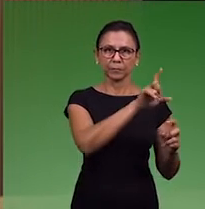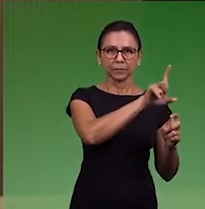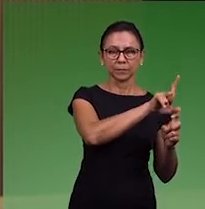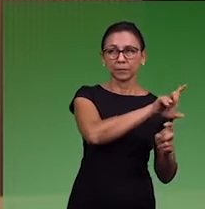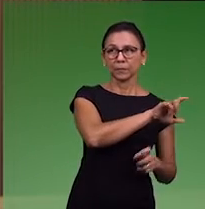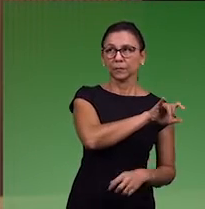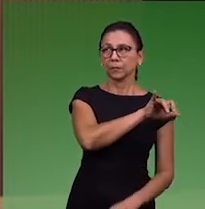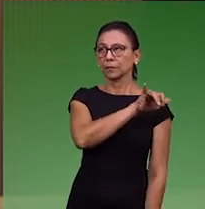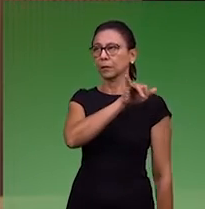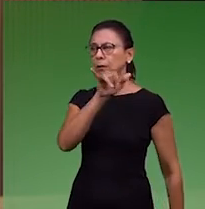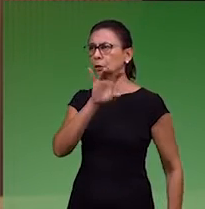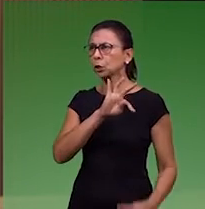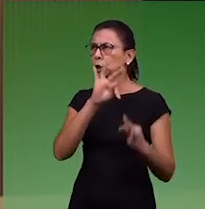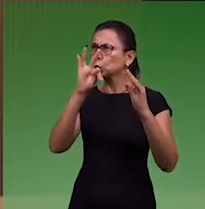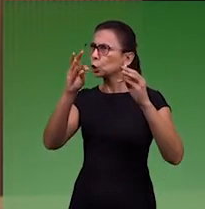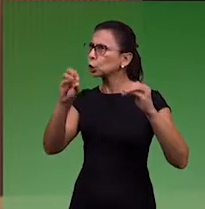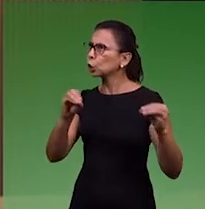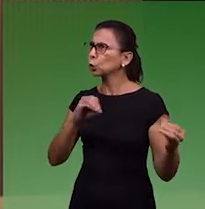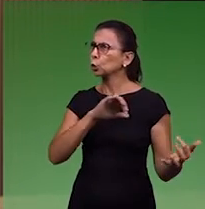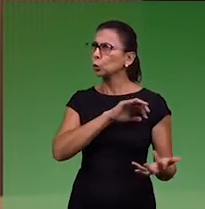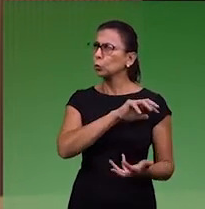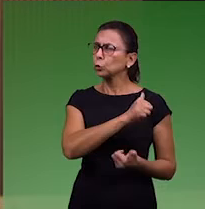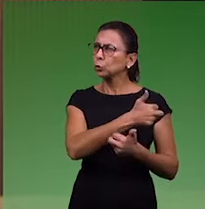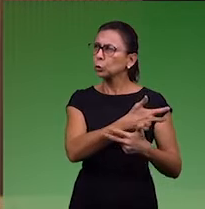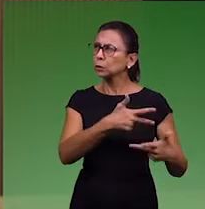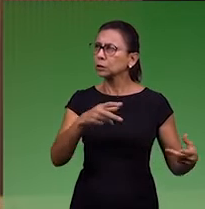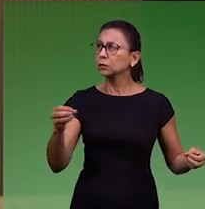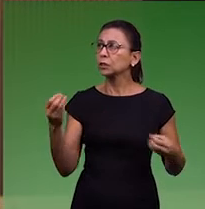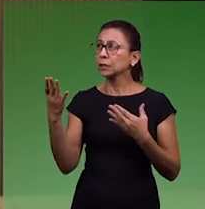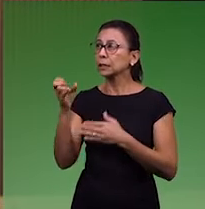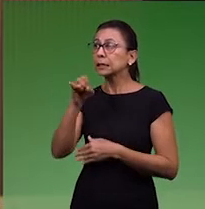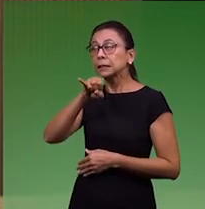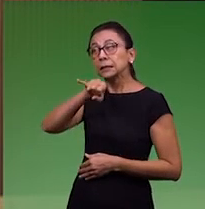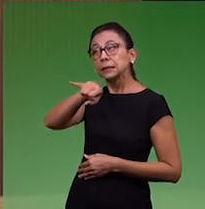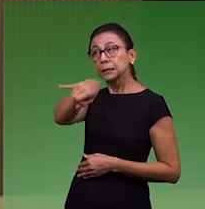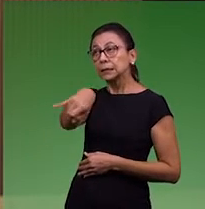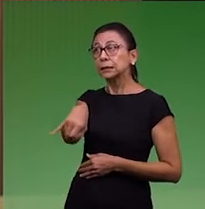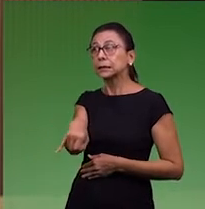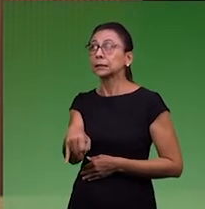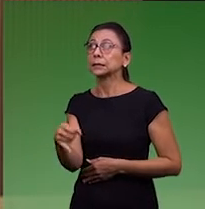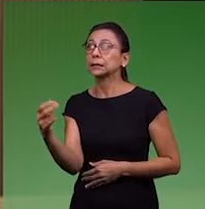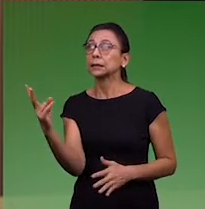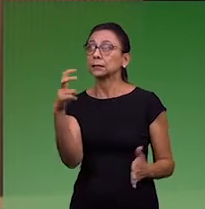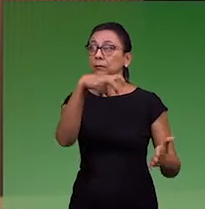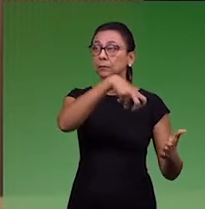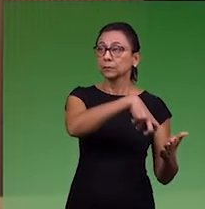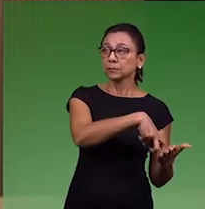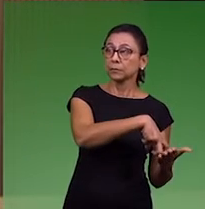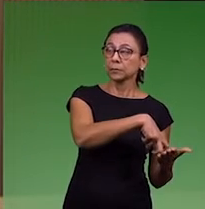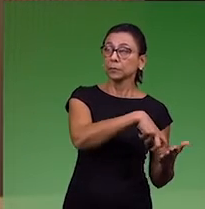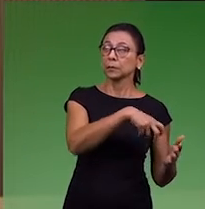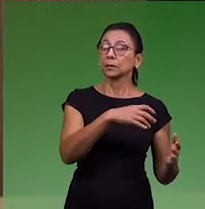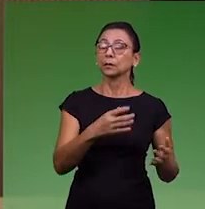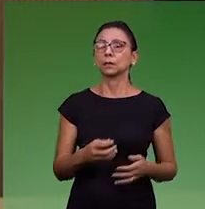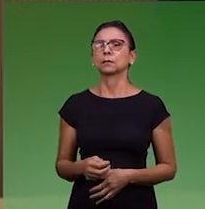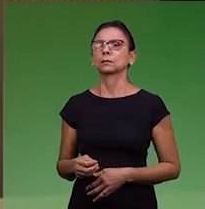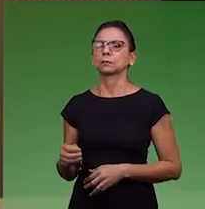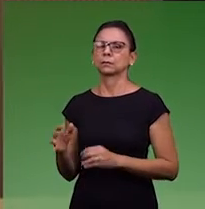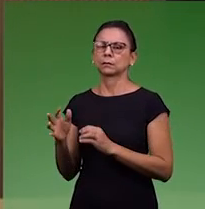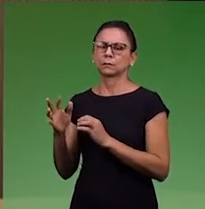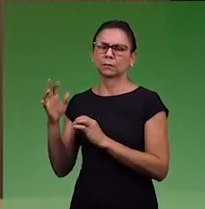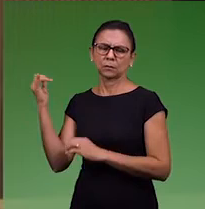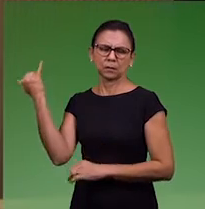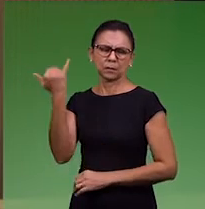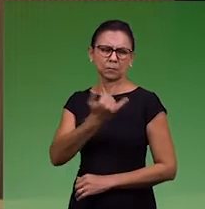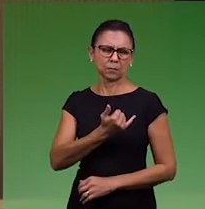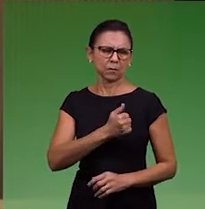E disse-lhes, tudo isto te darei, se prostrado me adorares. Então disse-lhe Jesus,